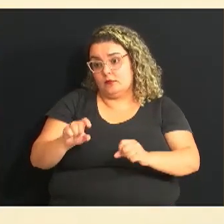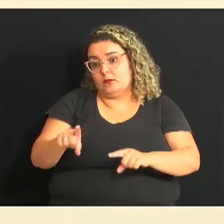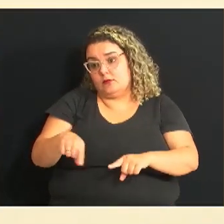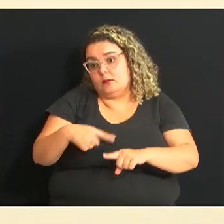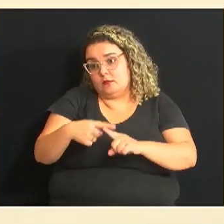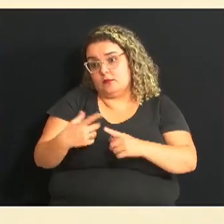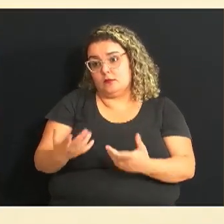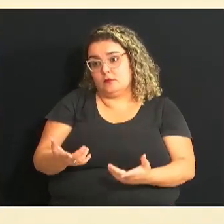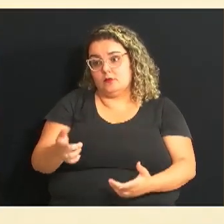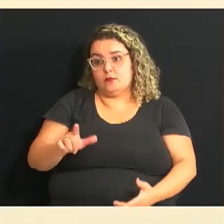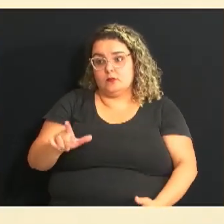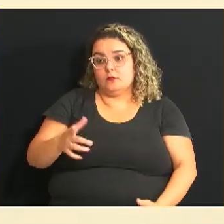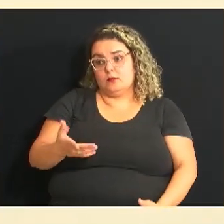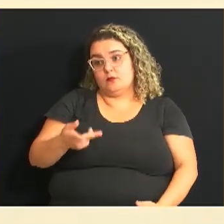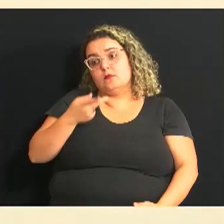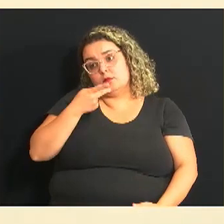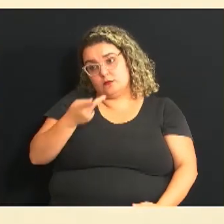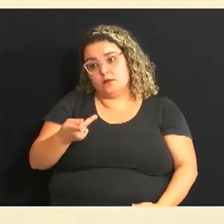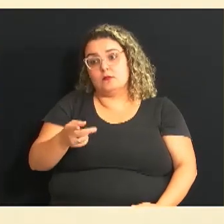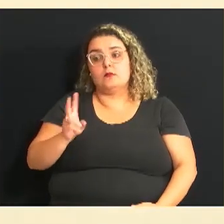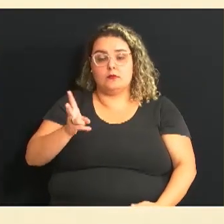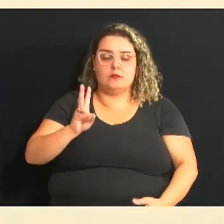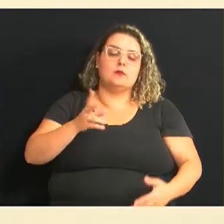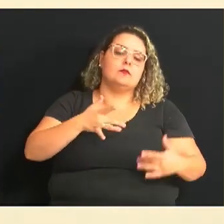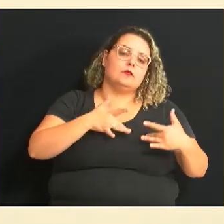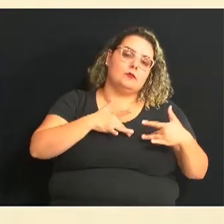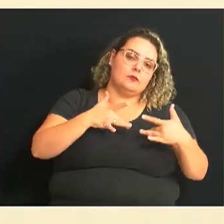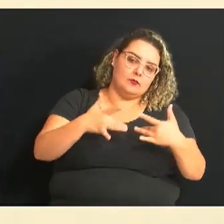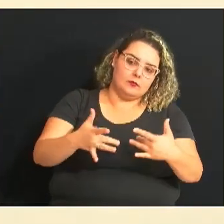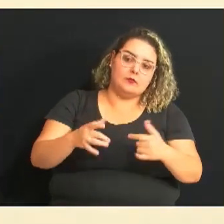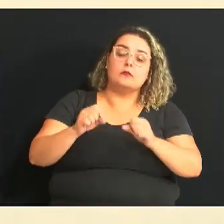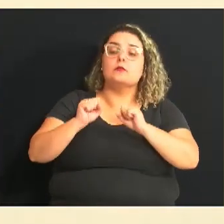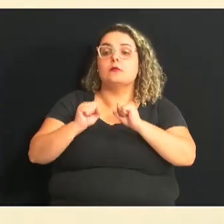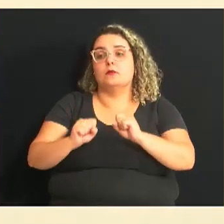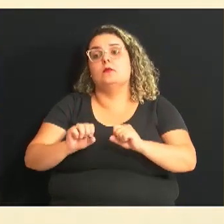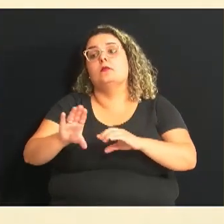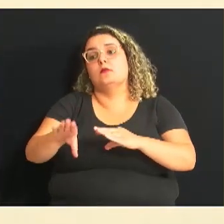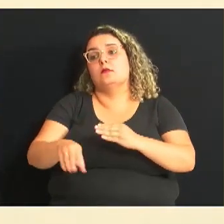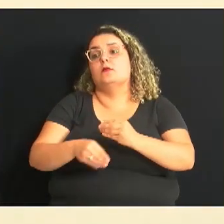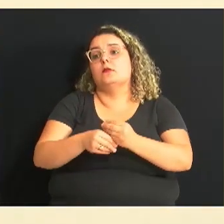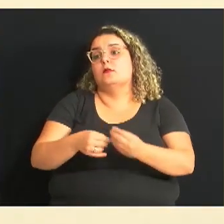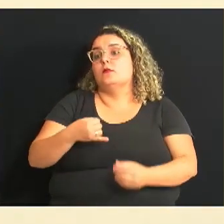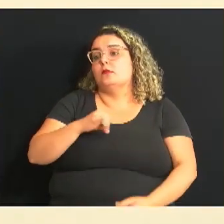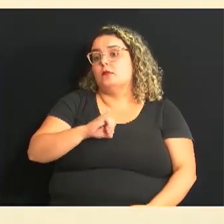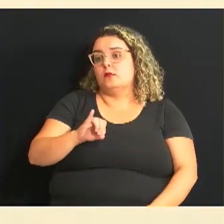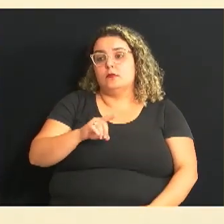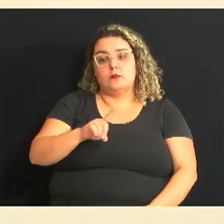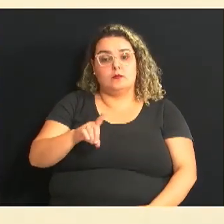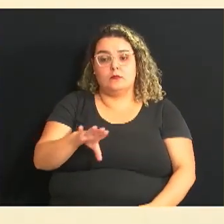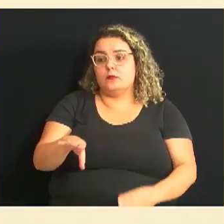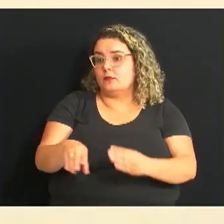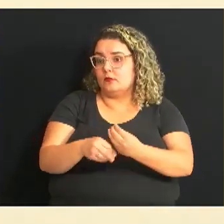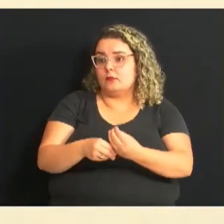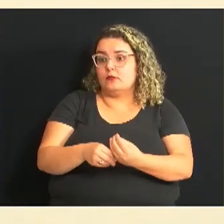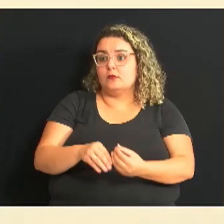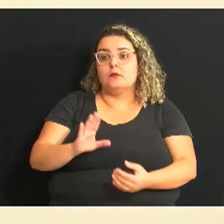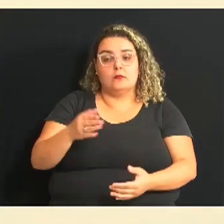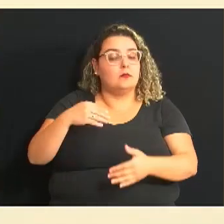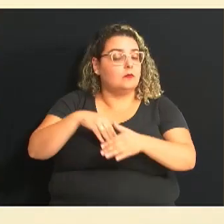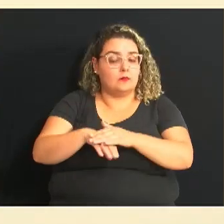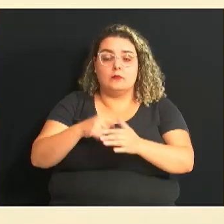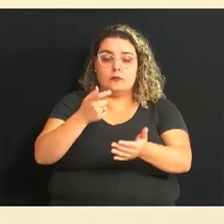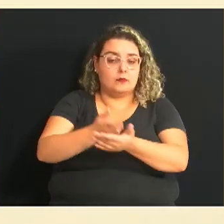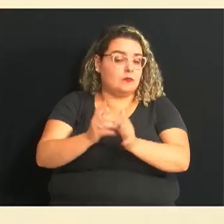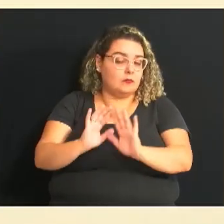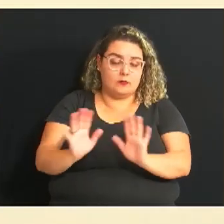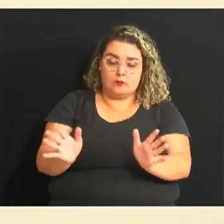isso, como eu disse, é sempre uma doação. Você pode complementar. Se você não complementar, esse valor já está embutido lá no que você tem a pagar, né? Sim.